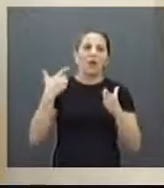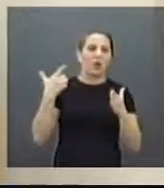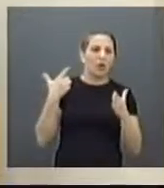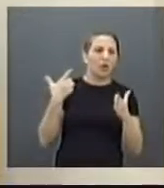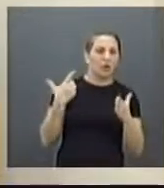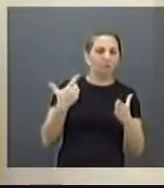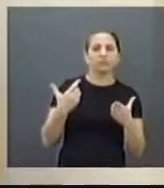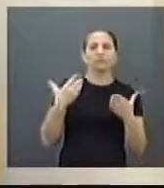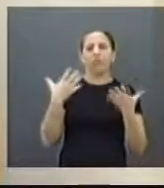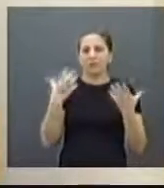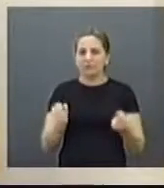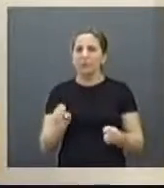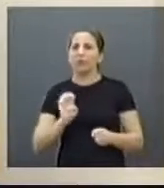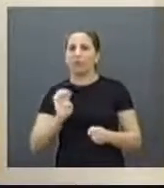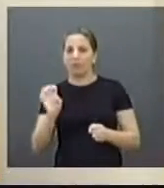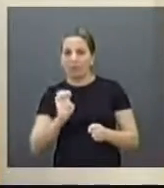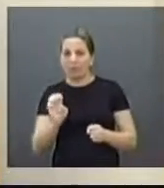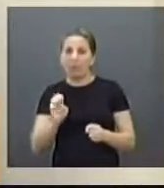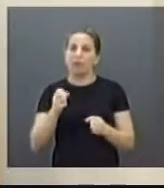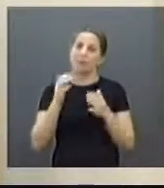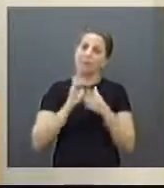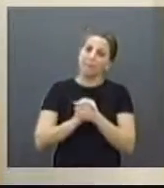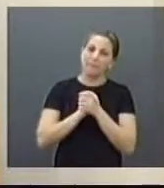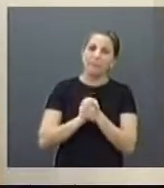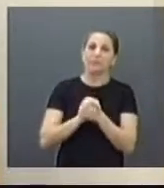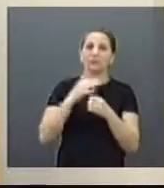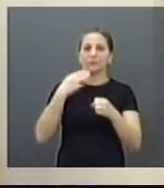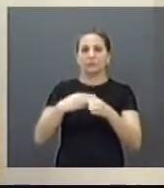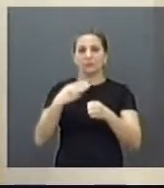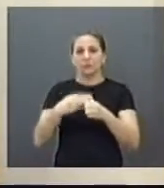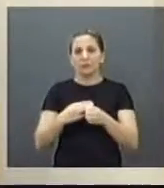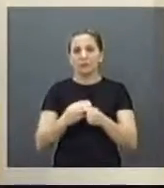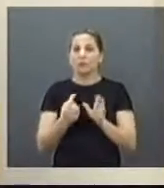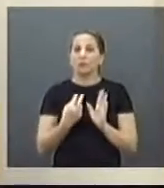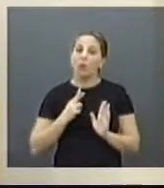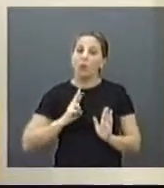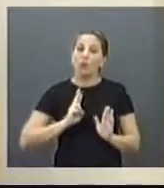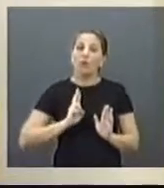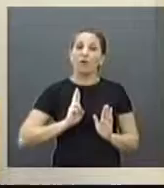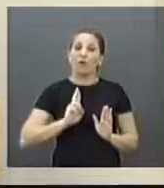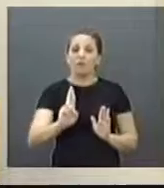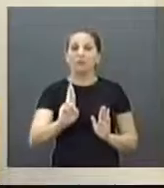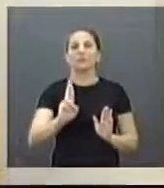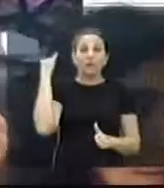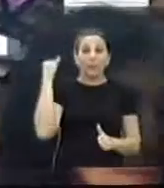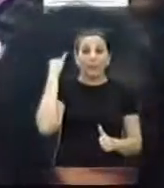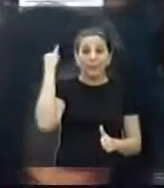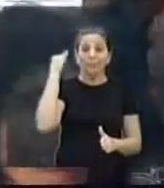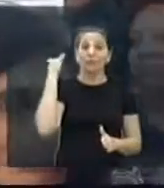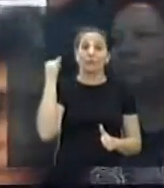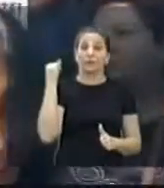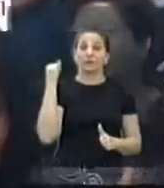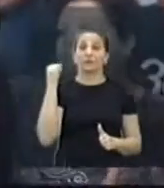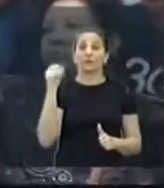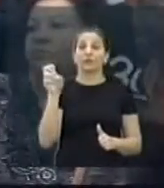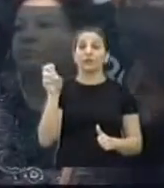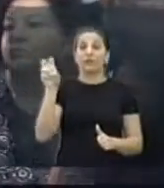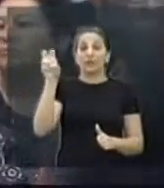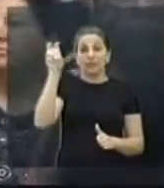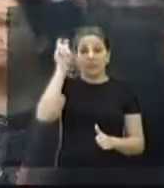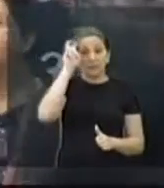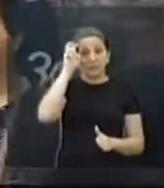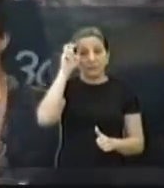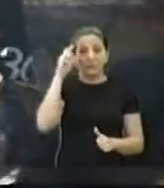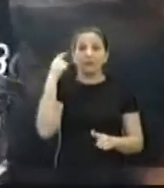pólo tec assessor especial de políticas públicas para diversidade sexual fez um pronunciamento na tribuna